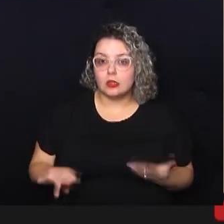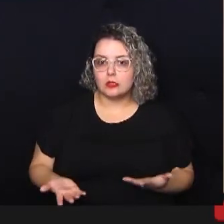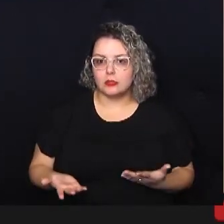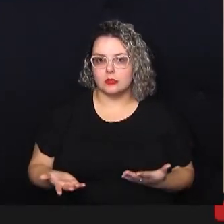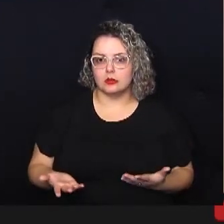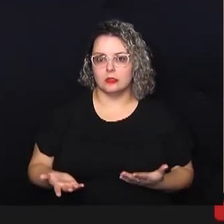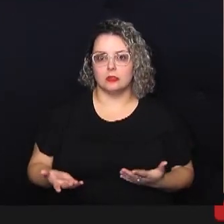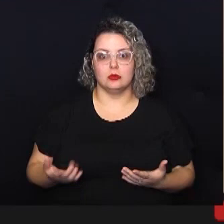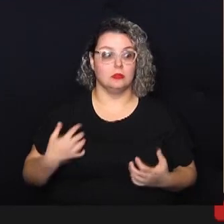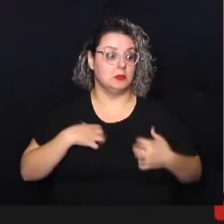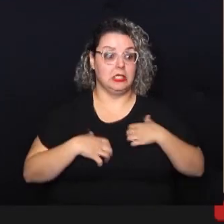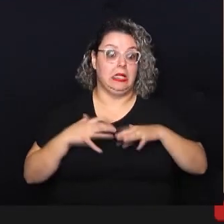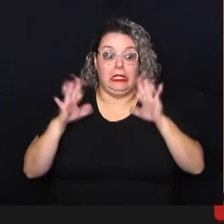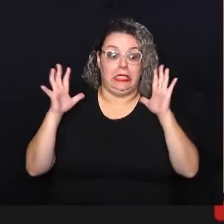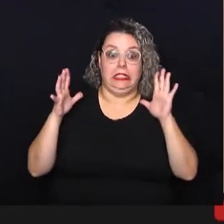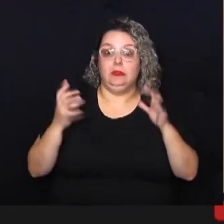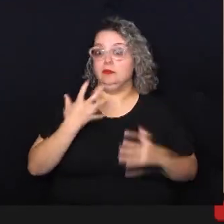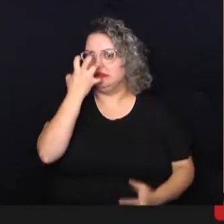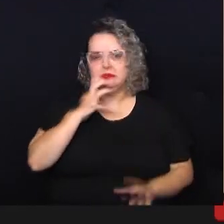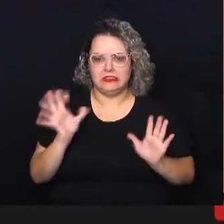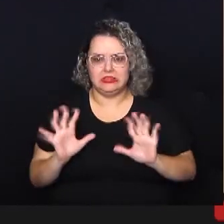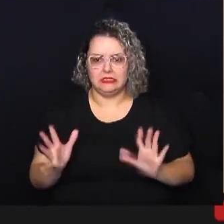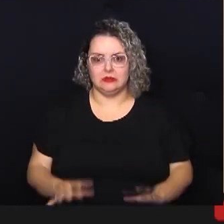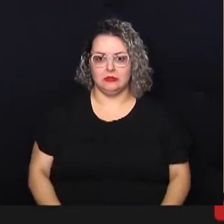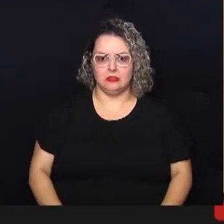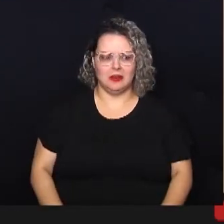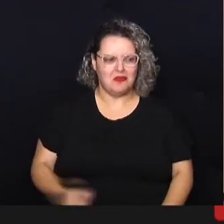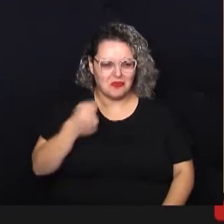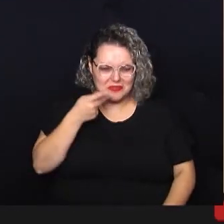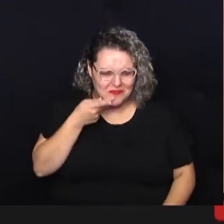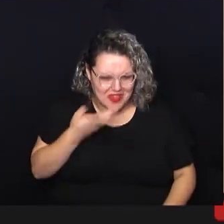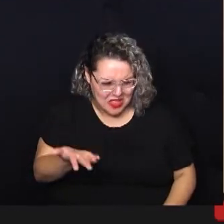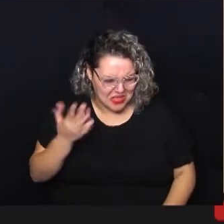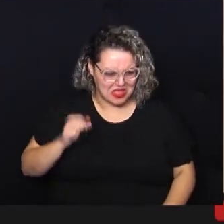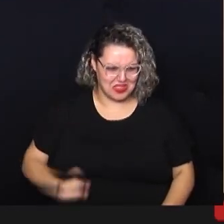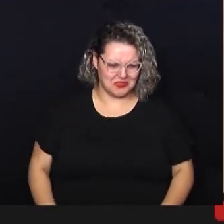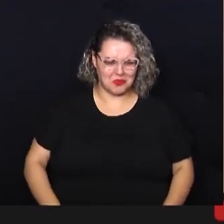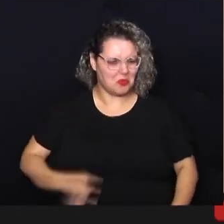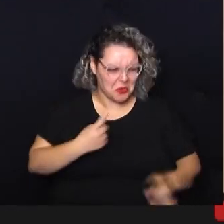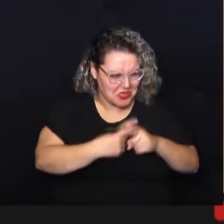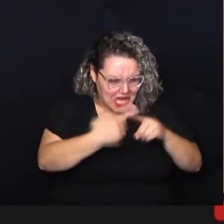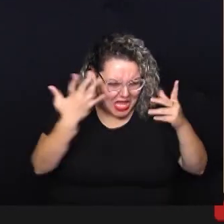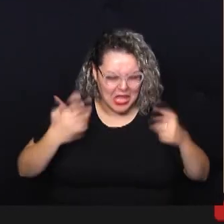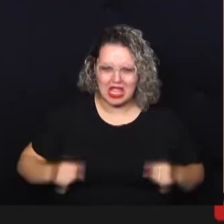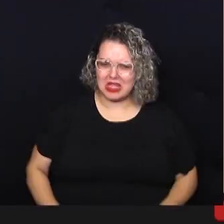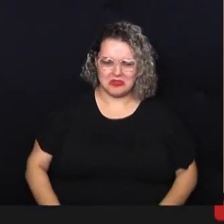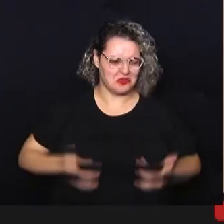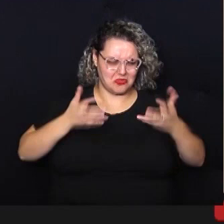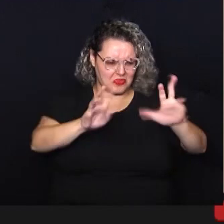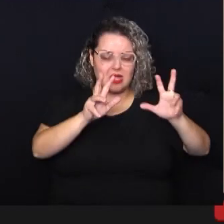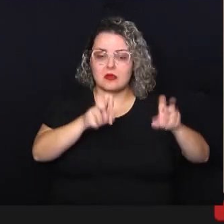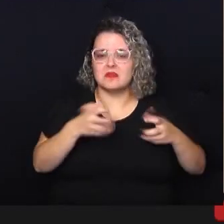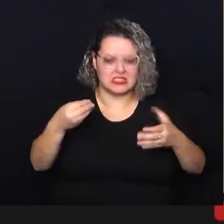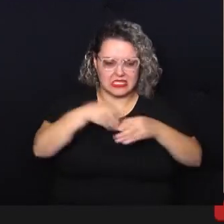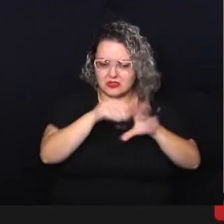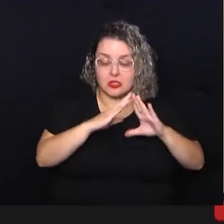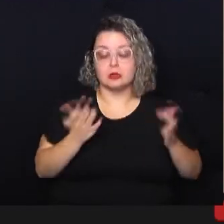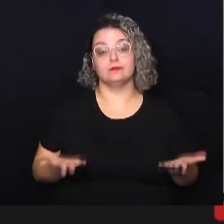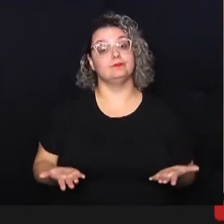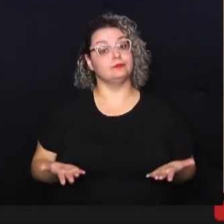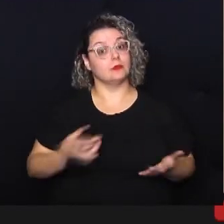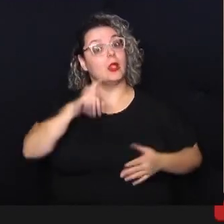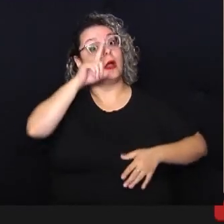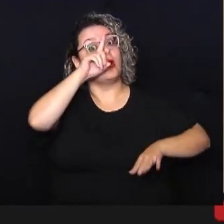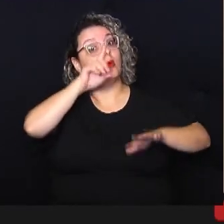se desesperar ou sem ficar bravo. Assim, onde você já viu você falar isso? Onde você viu isso? Eu não quero saber desse assunto em casa, né? Então, tomar